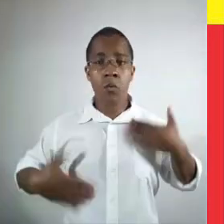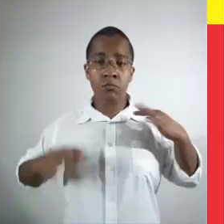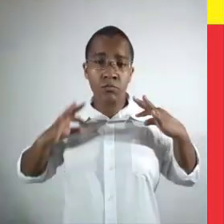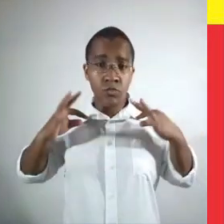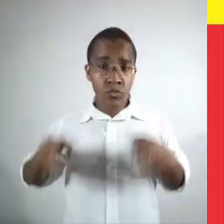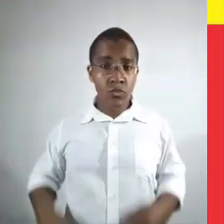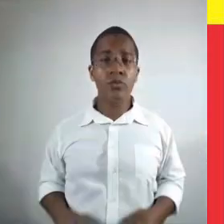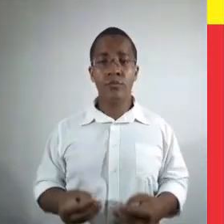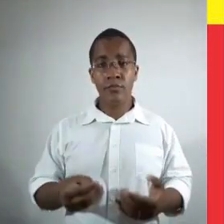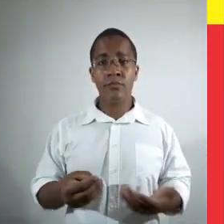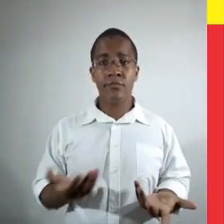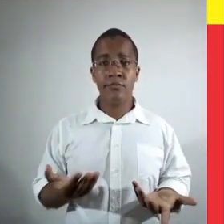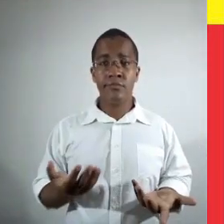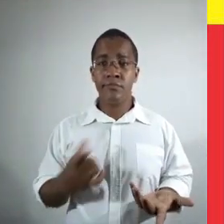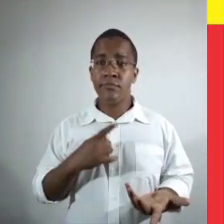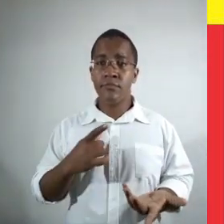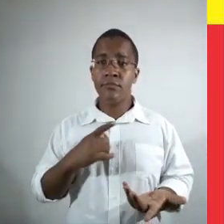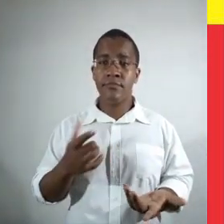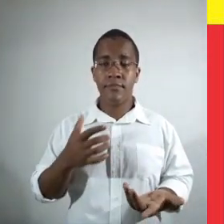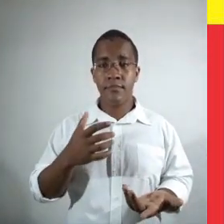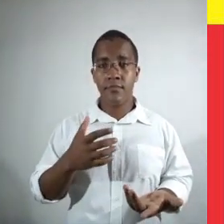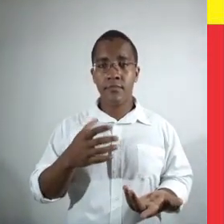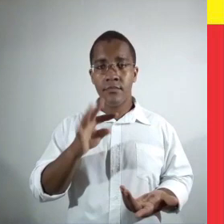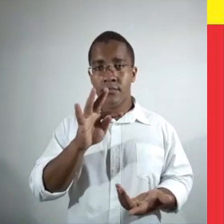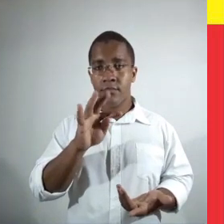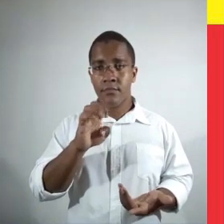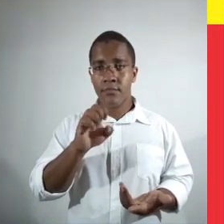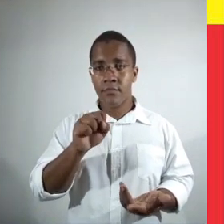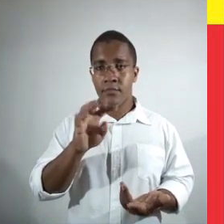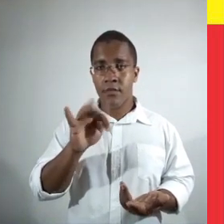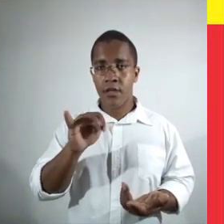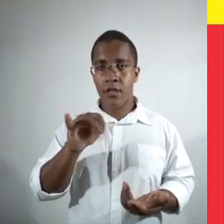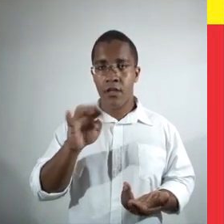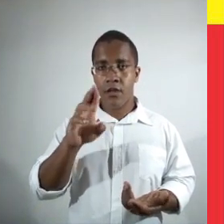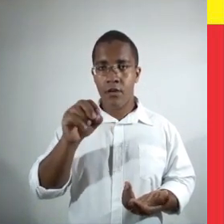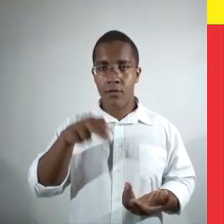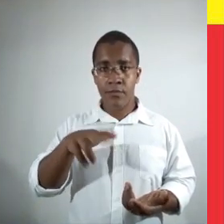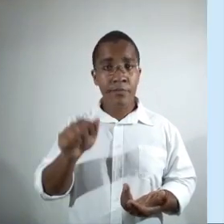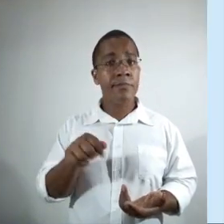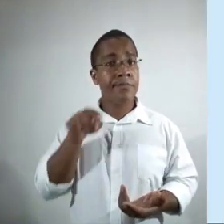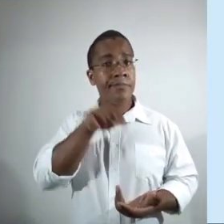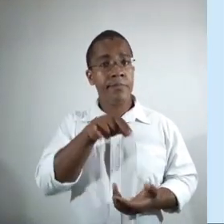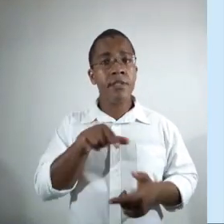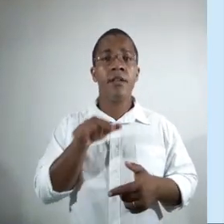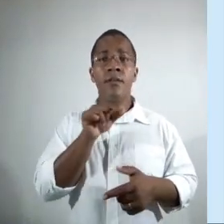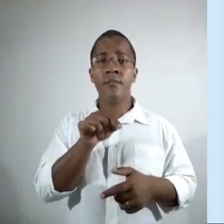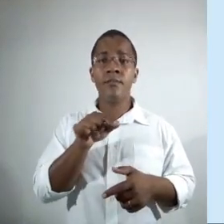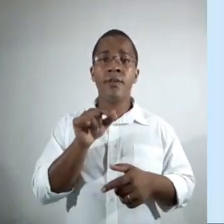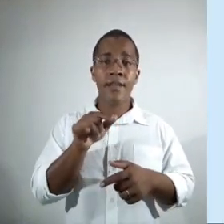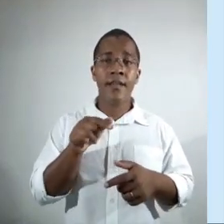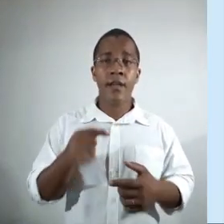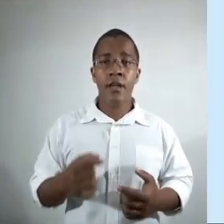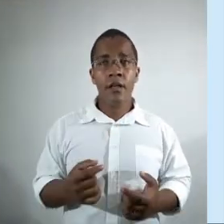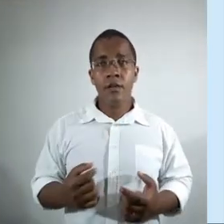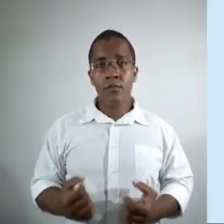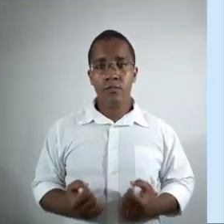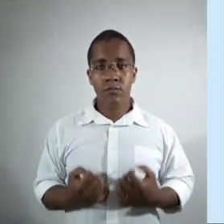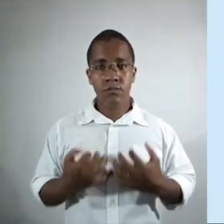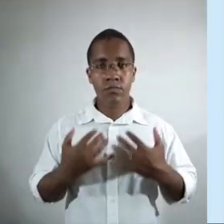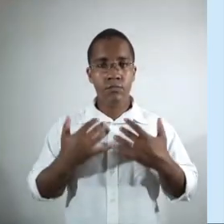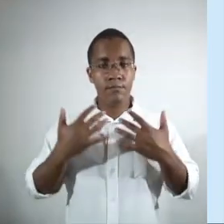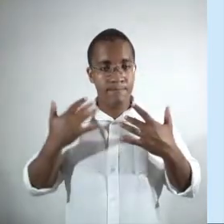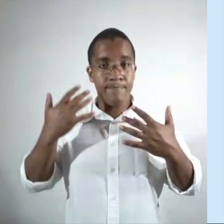o corpo, certo? A testosterona, ela é quem vai fazer com que os